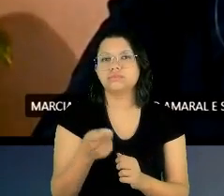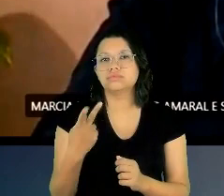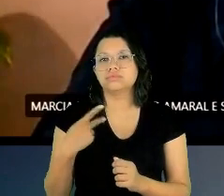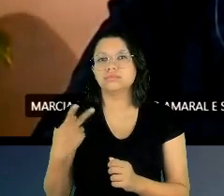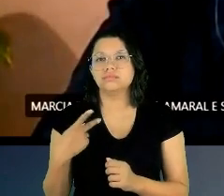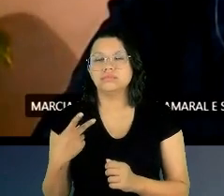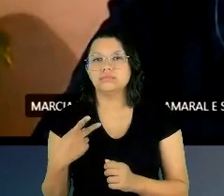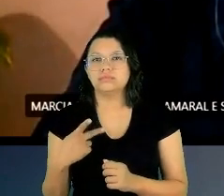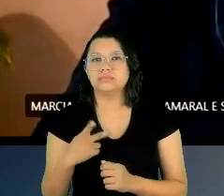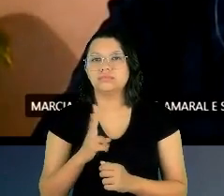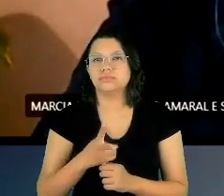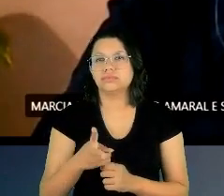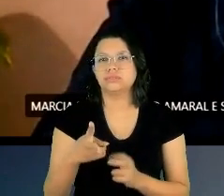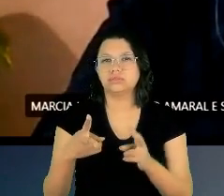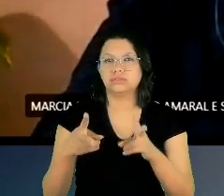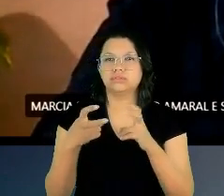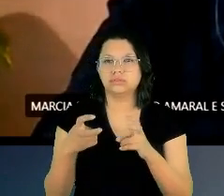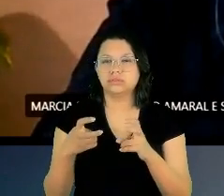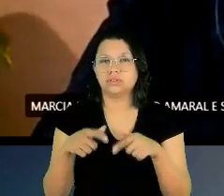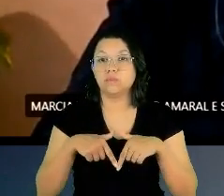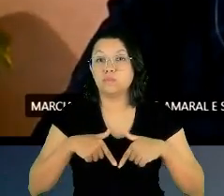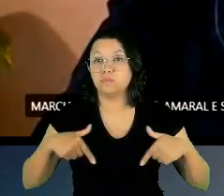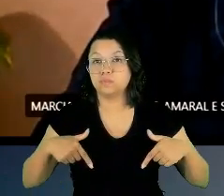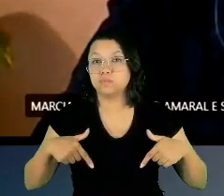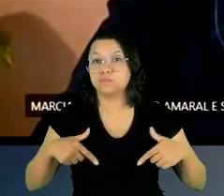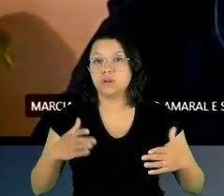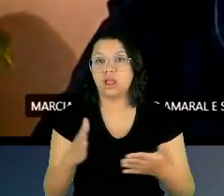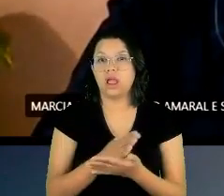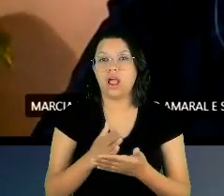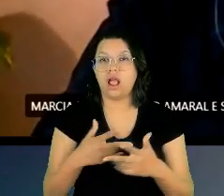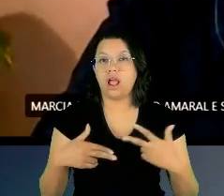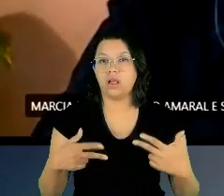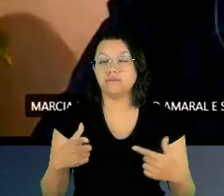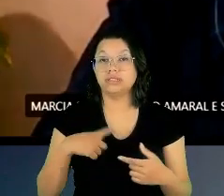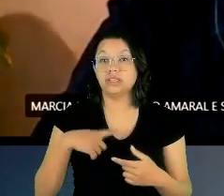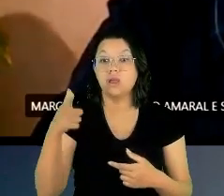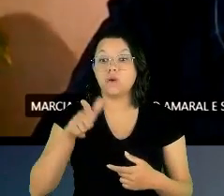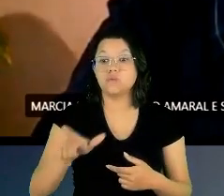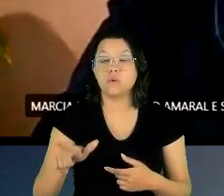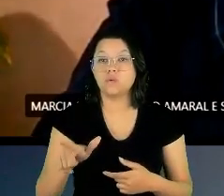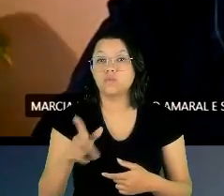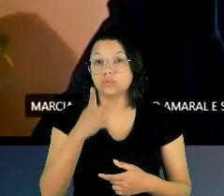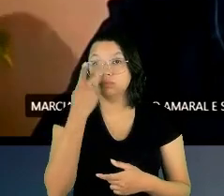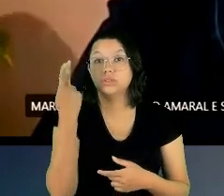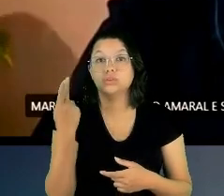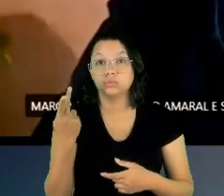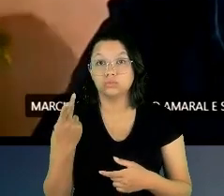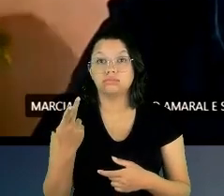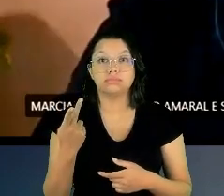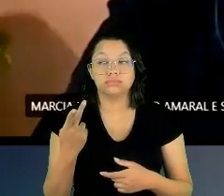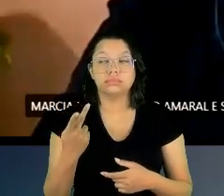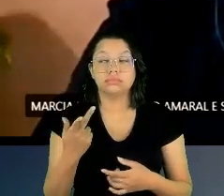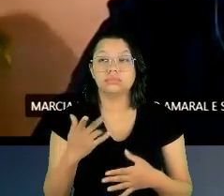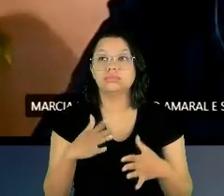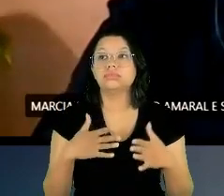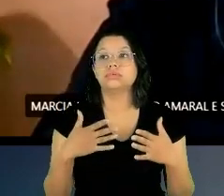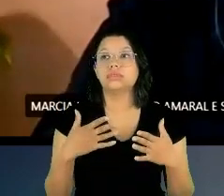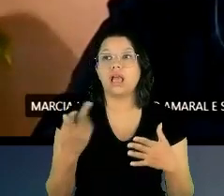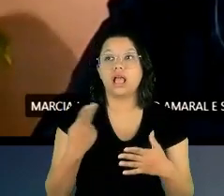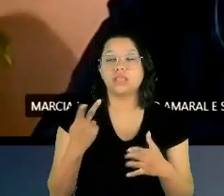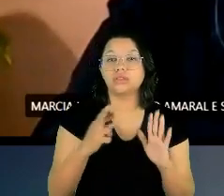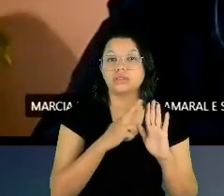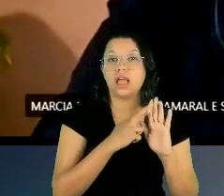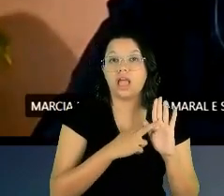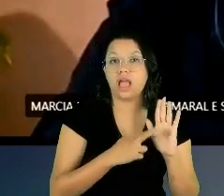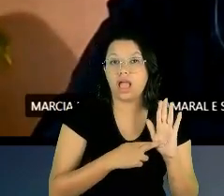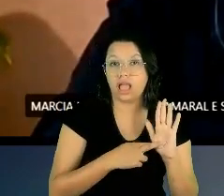juízes, a gente sempre considera que a imparcialidade é algo que você tem com desconhecidos. Tanto assim